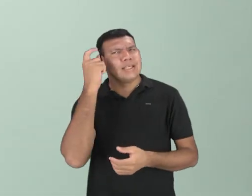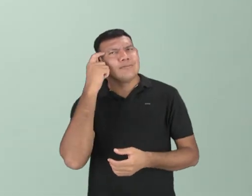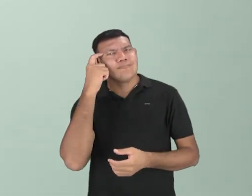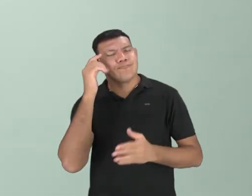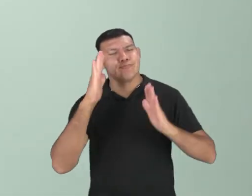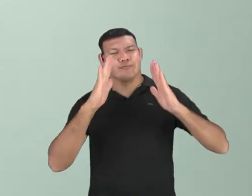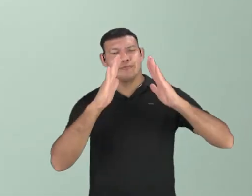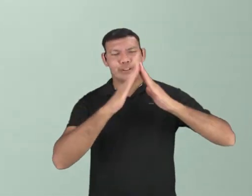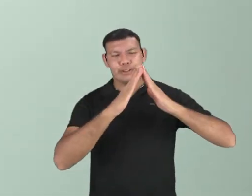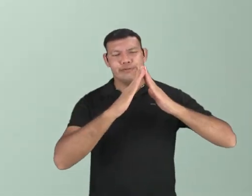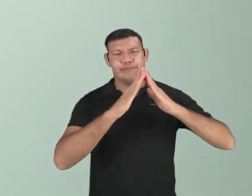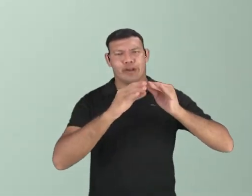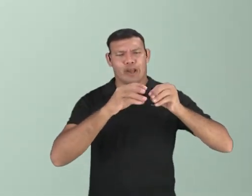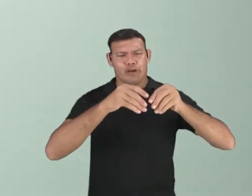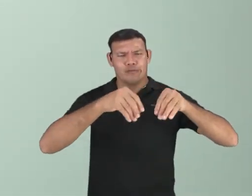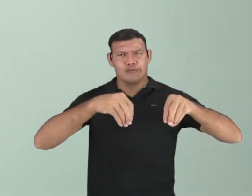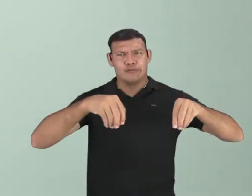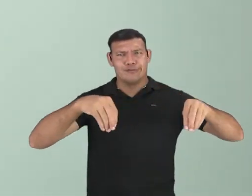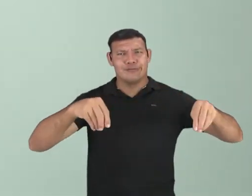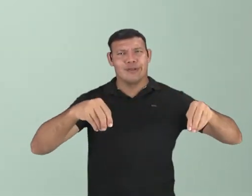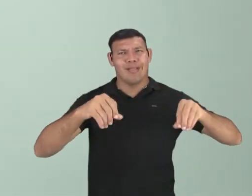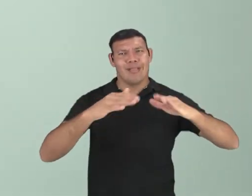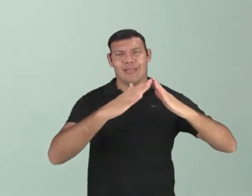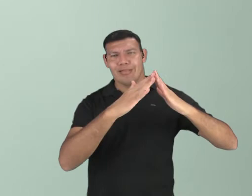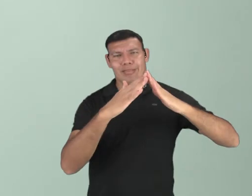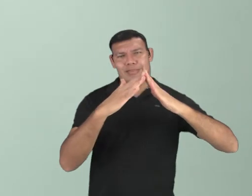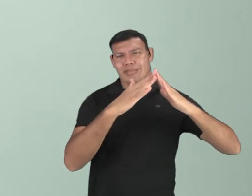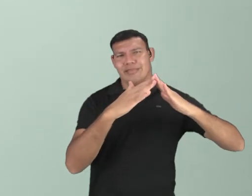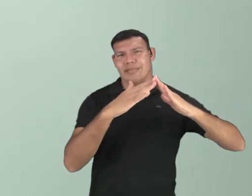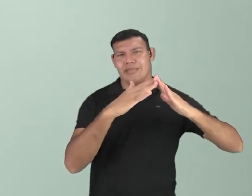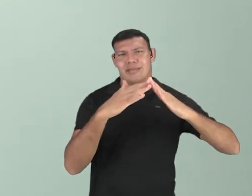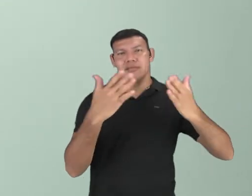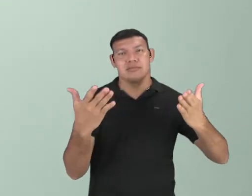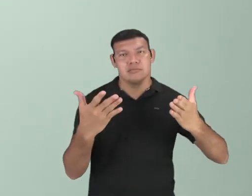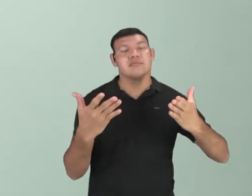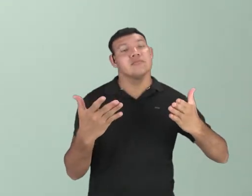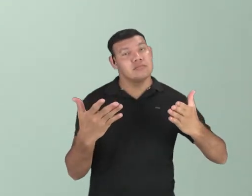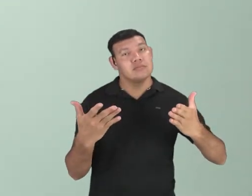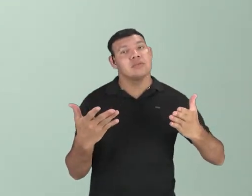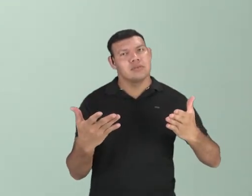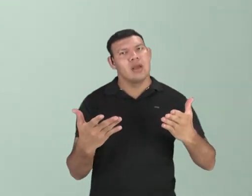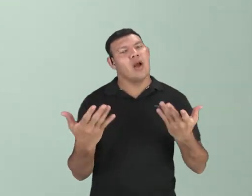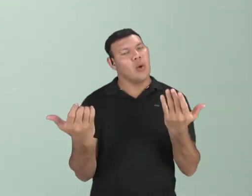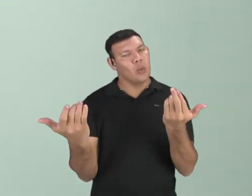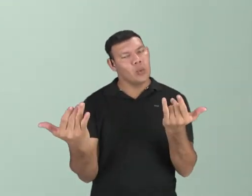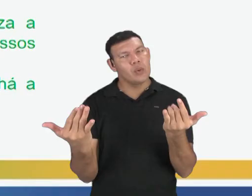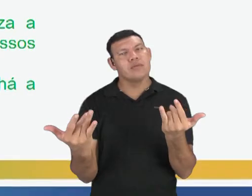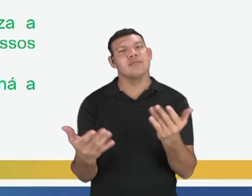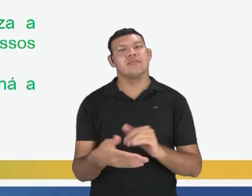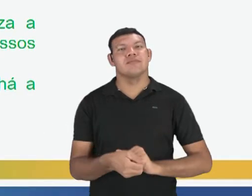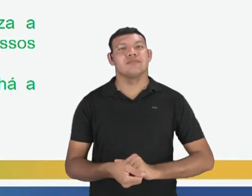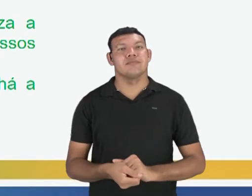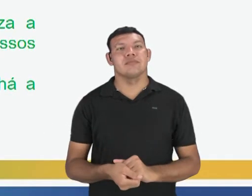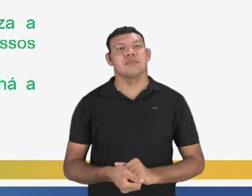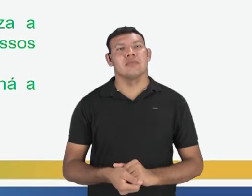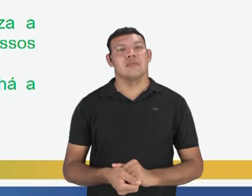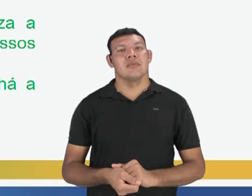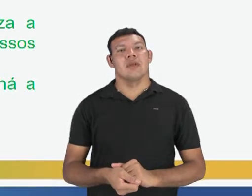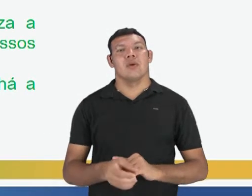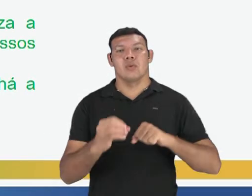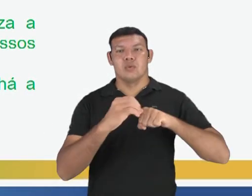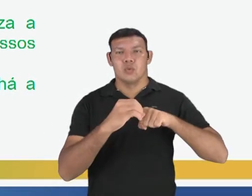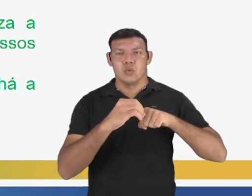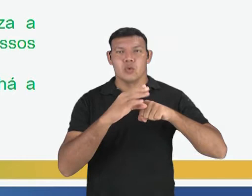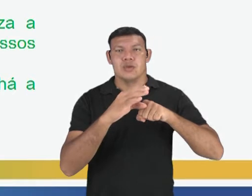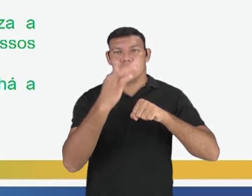numa areia ou sobre a rocha, né? Ele está querendo dizer, de certa forma, nessa maneira, nessa direção. Então, a partir do